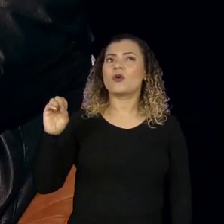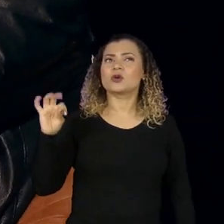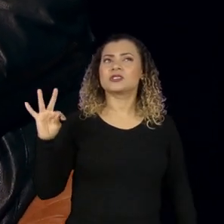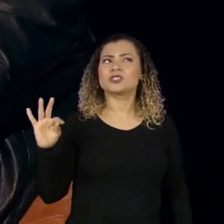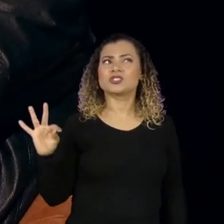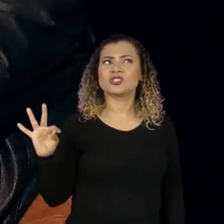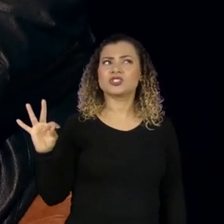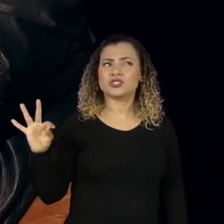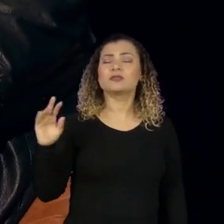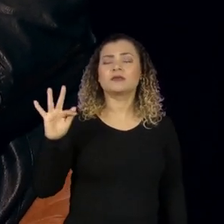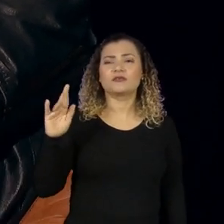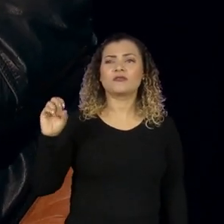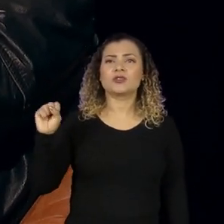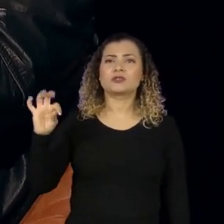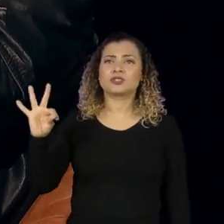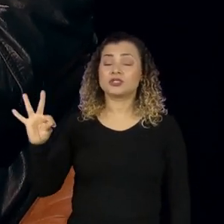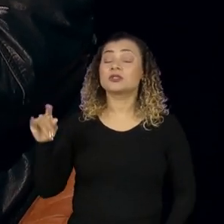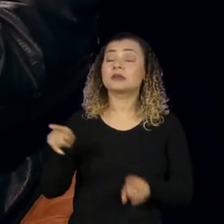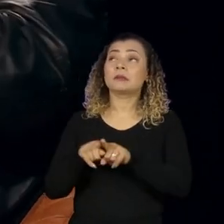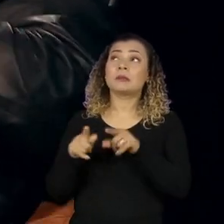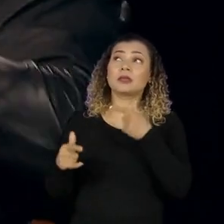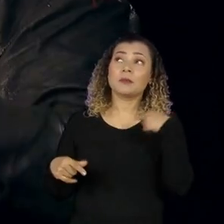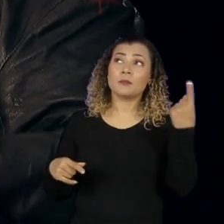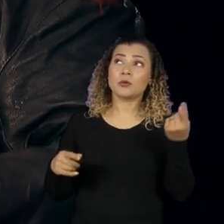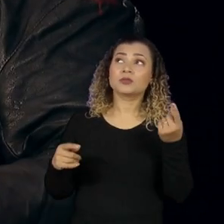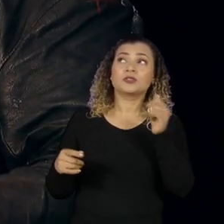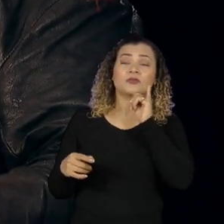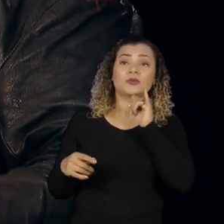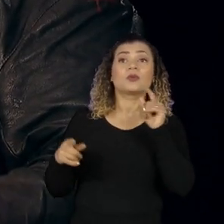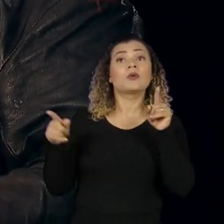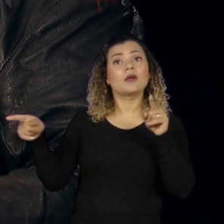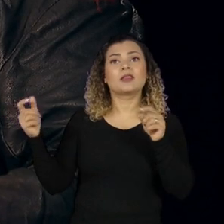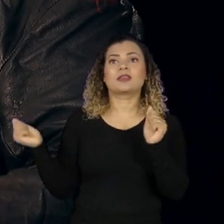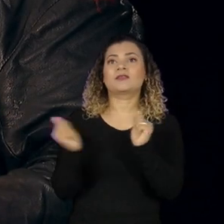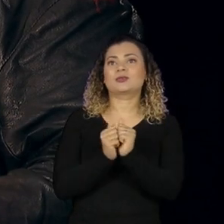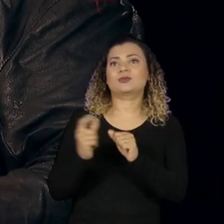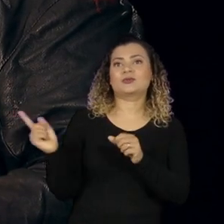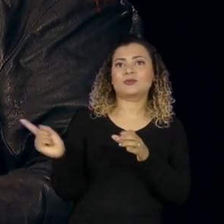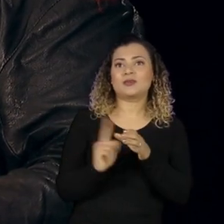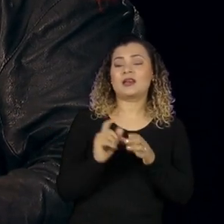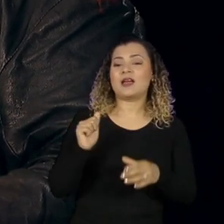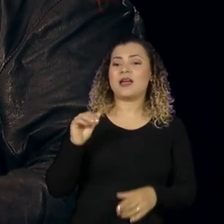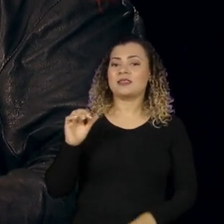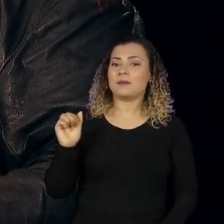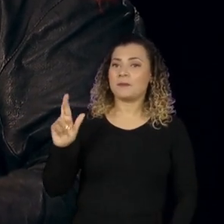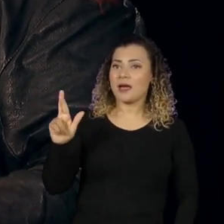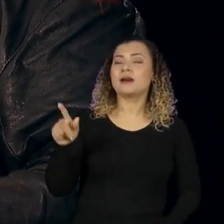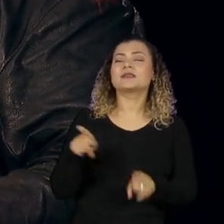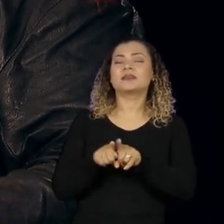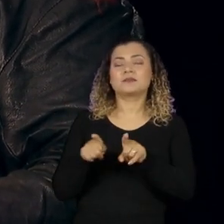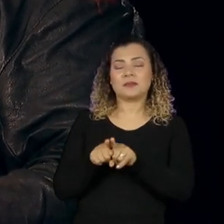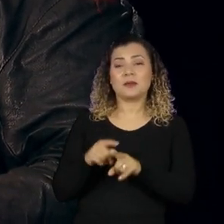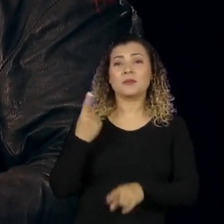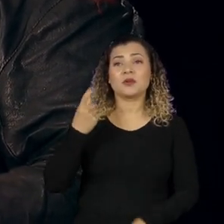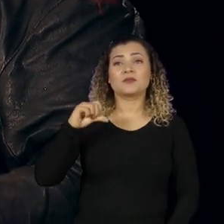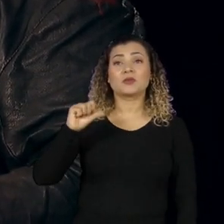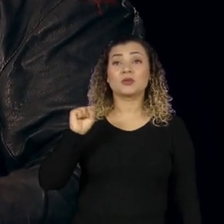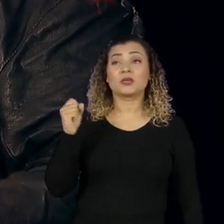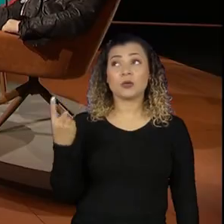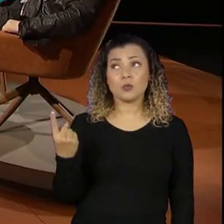quando a gente ficou junto lá em Rio Preto, foi o festival que o Fauzi estava, né? E o Ademar Guerra e tal. Mas eu tinha conhecido